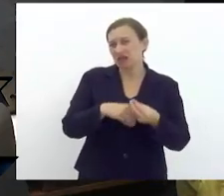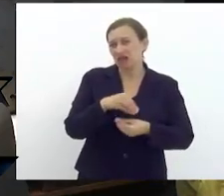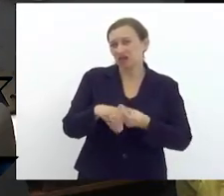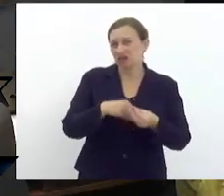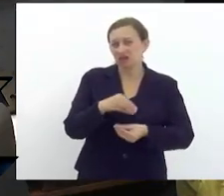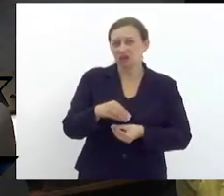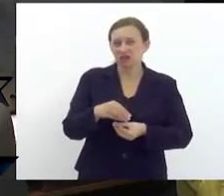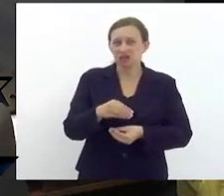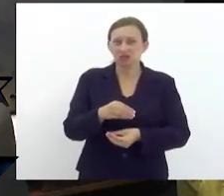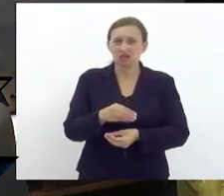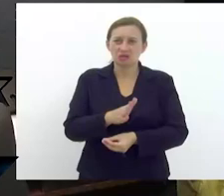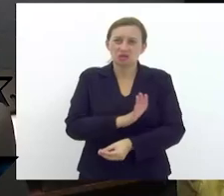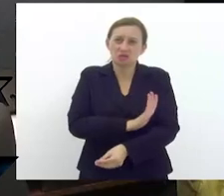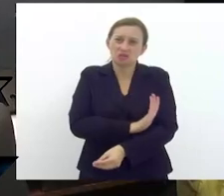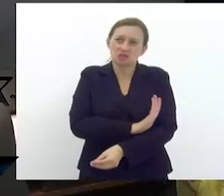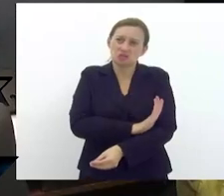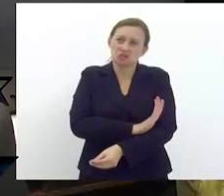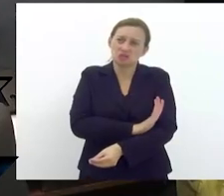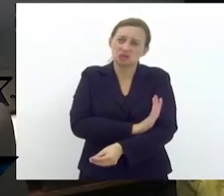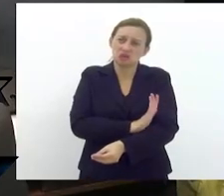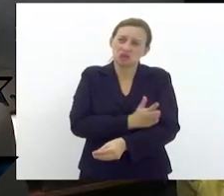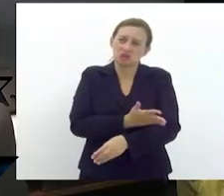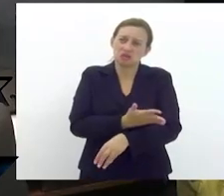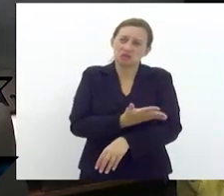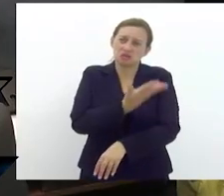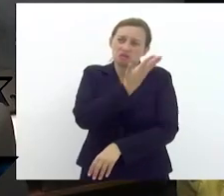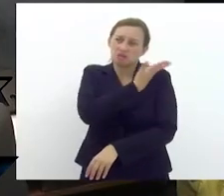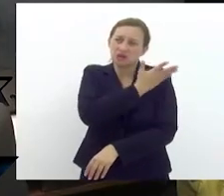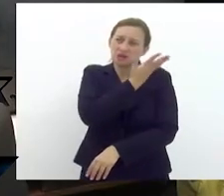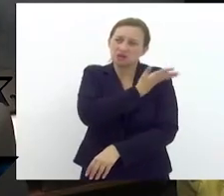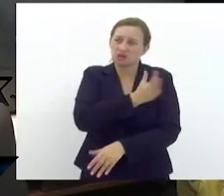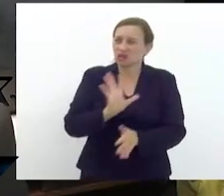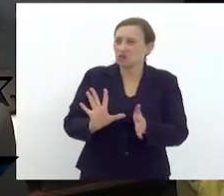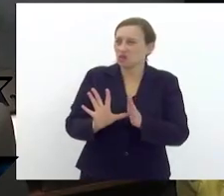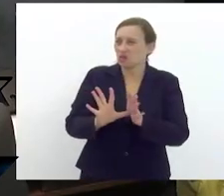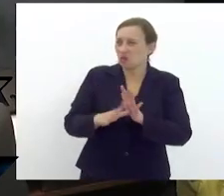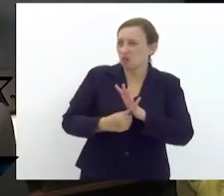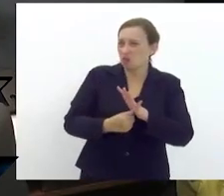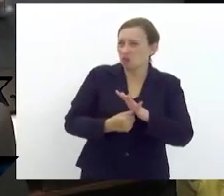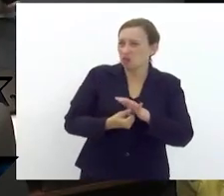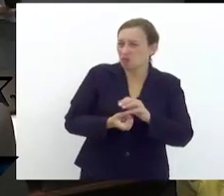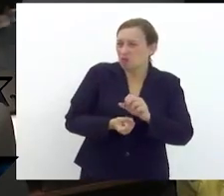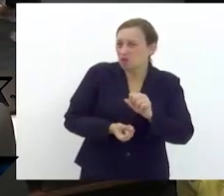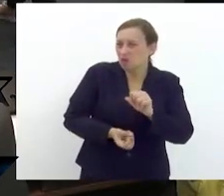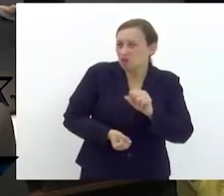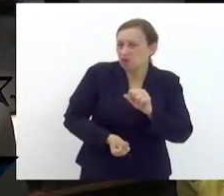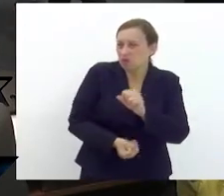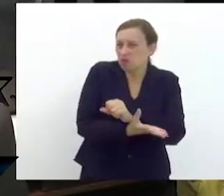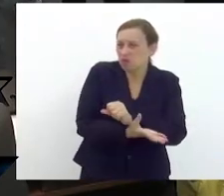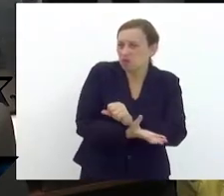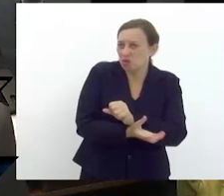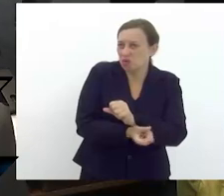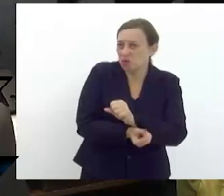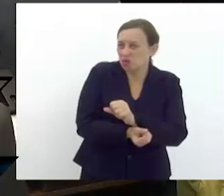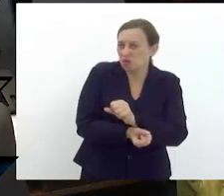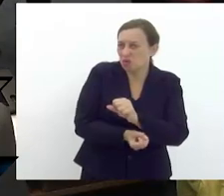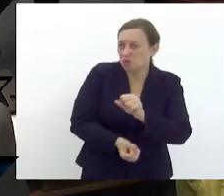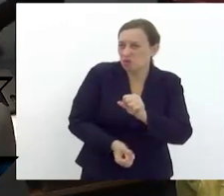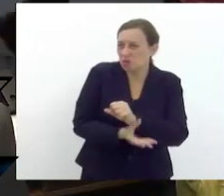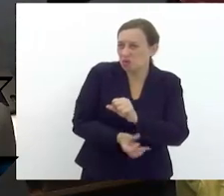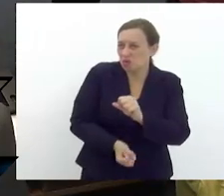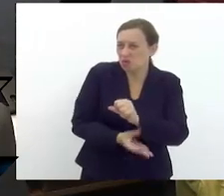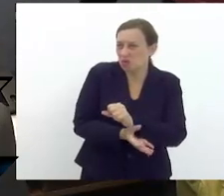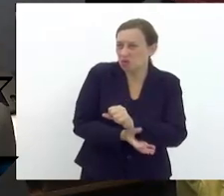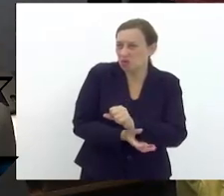é propina propina corrupção lavagem de dinheiro